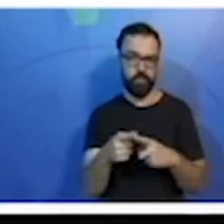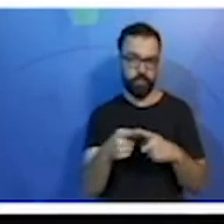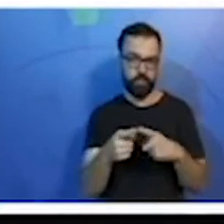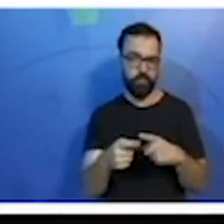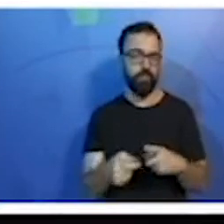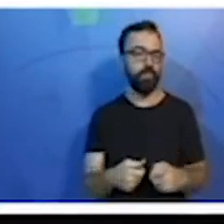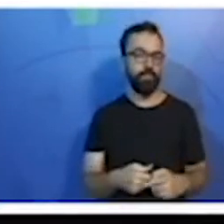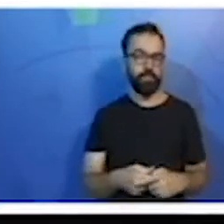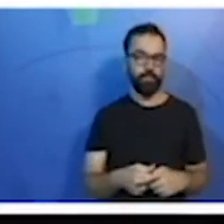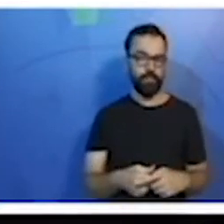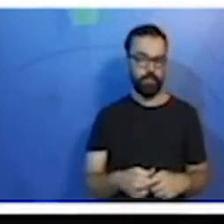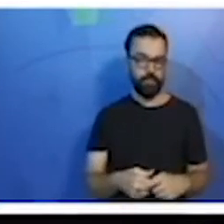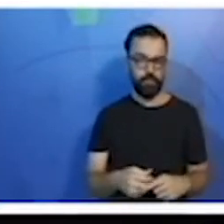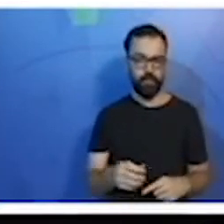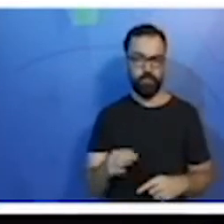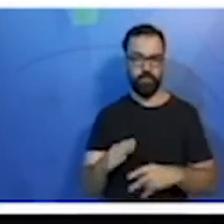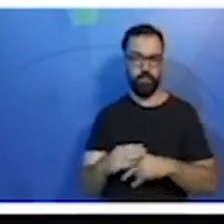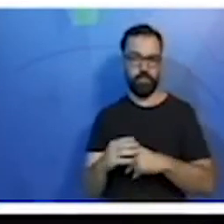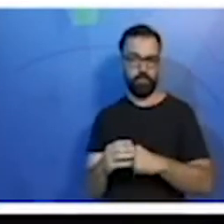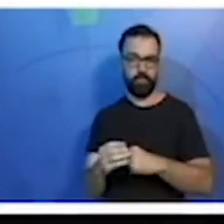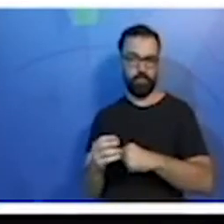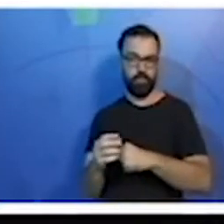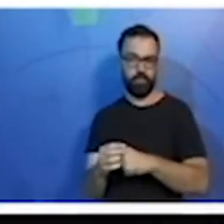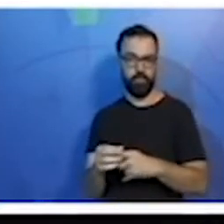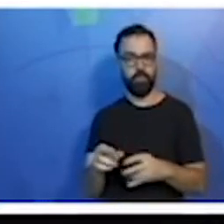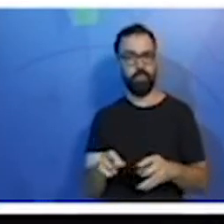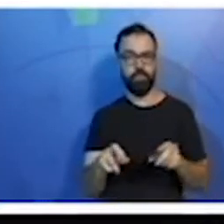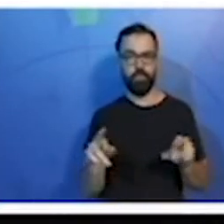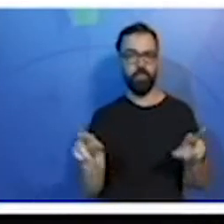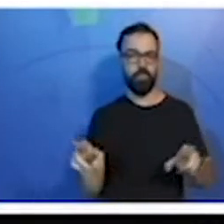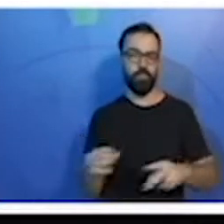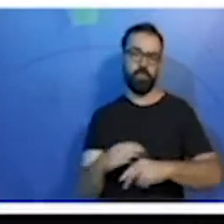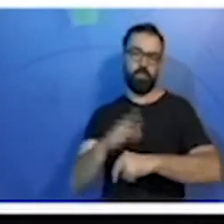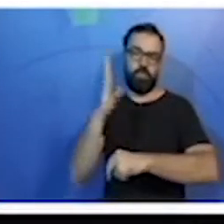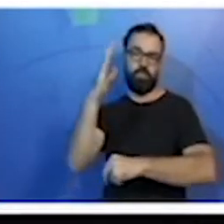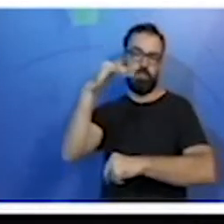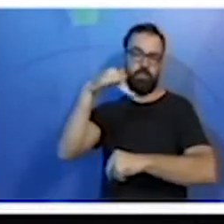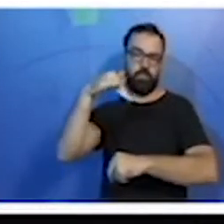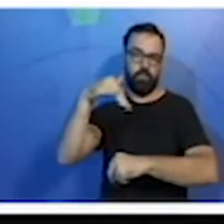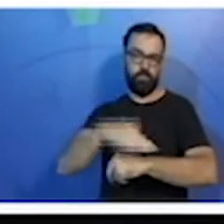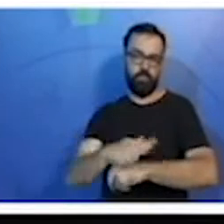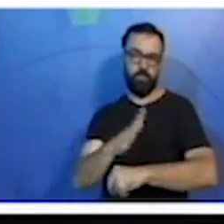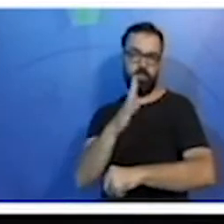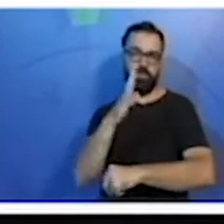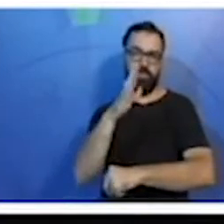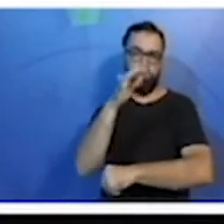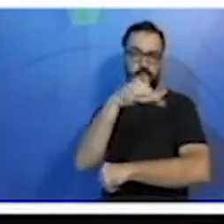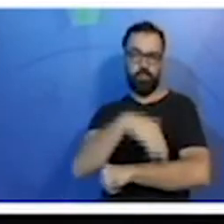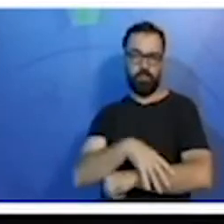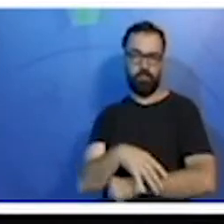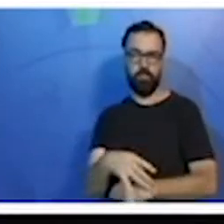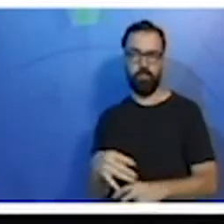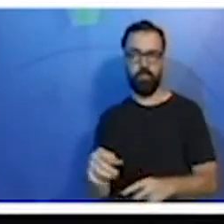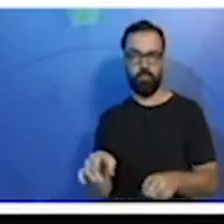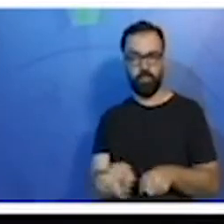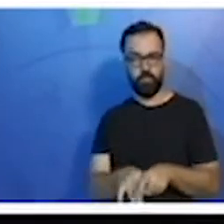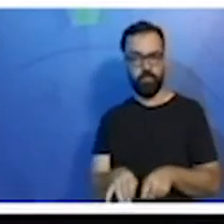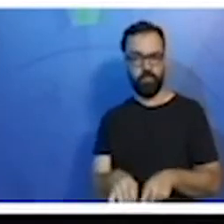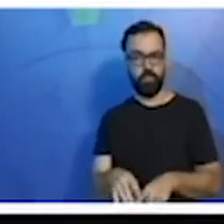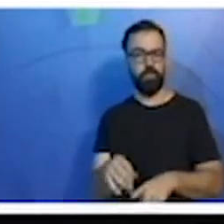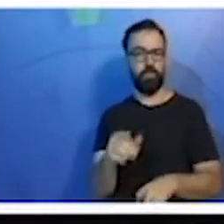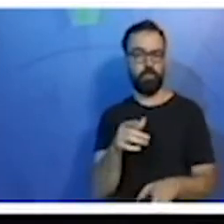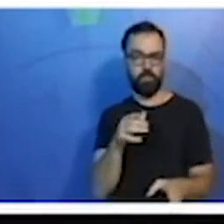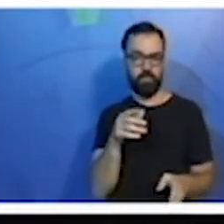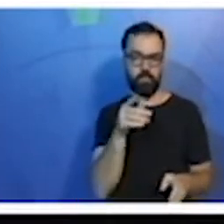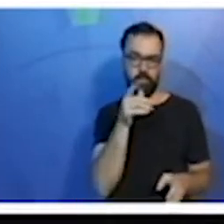modalidade ao invés apenas de descida são usados terrenos variados também subidas e descidas E ainda tem a pode haver transposições de